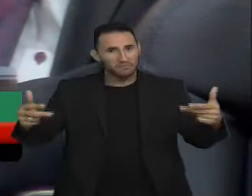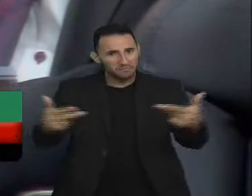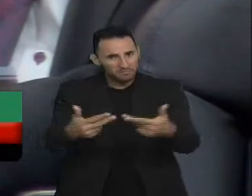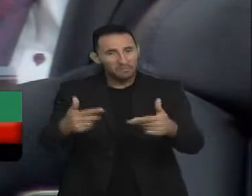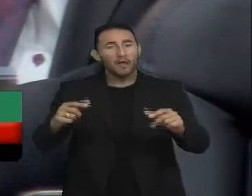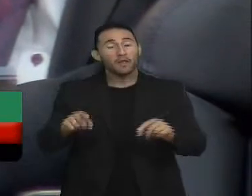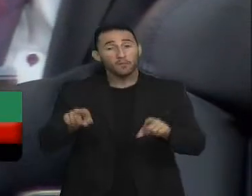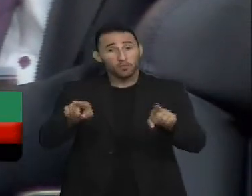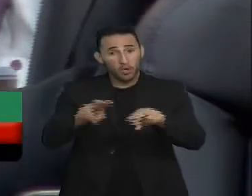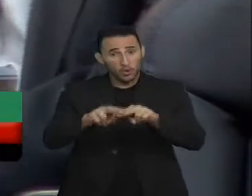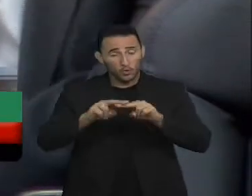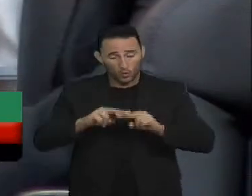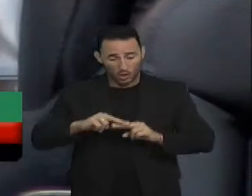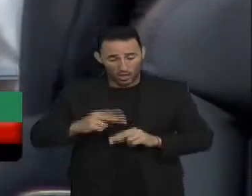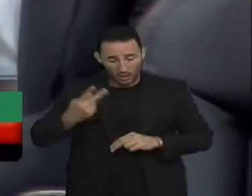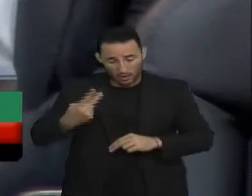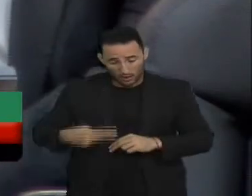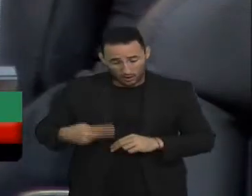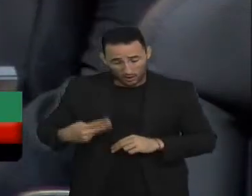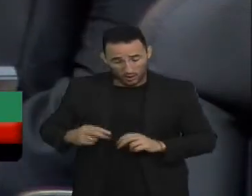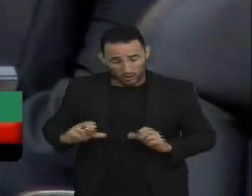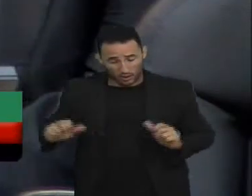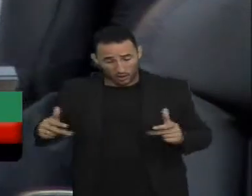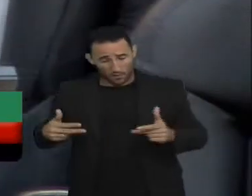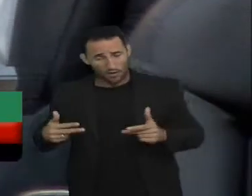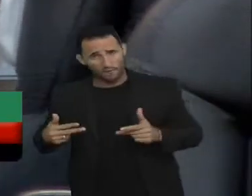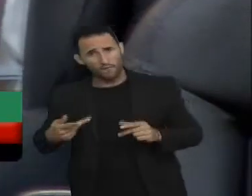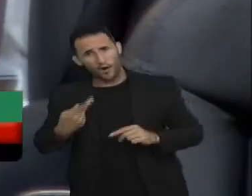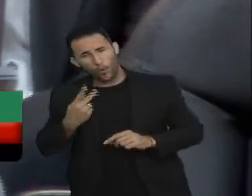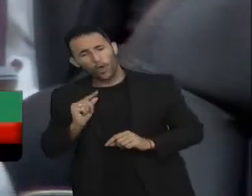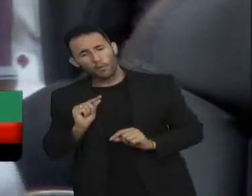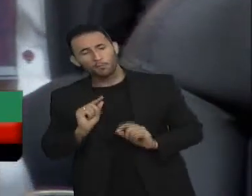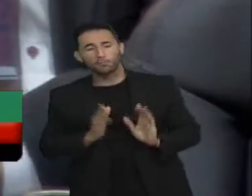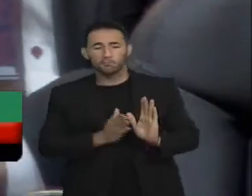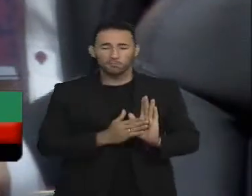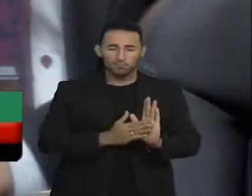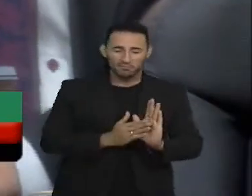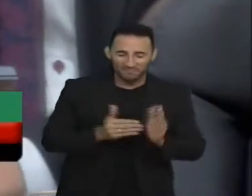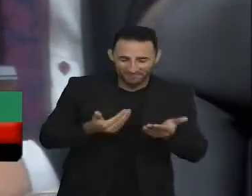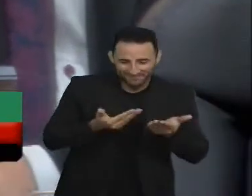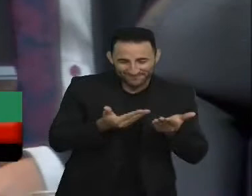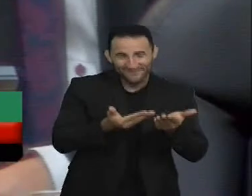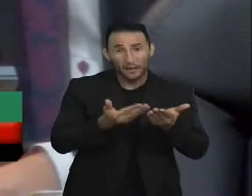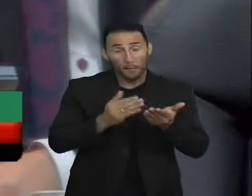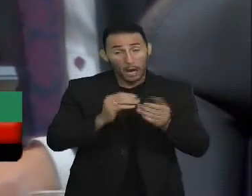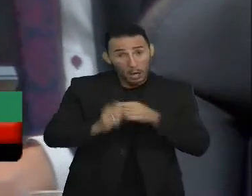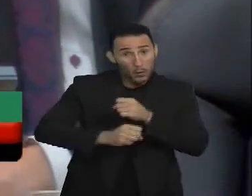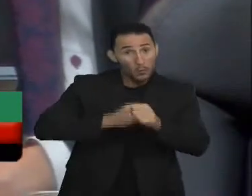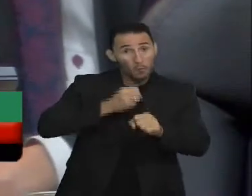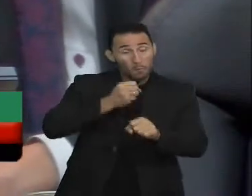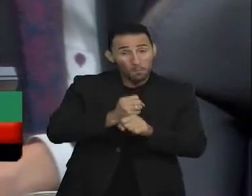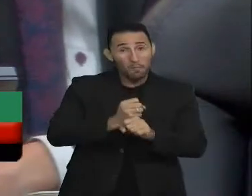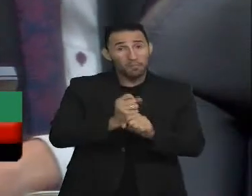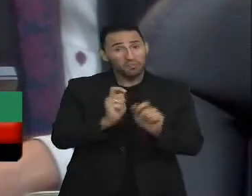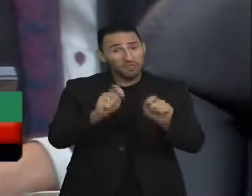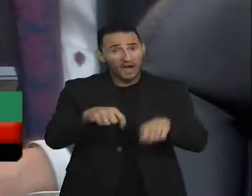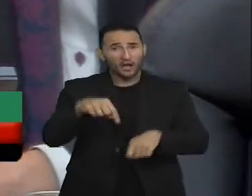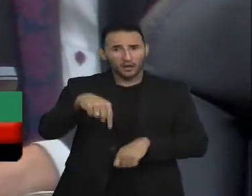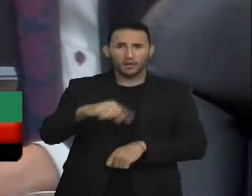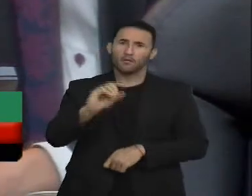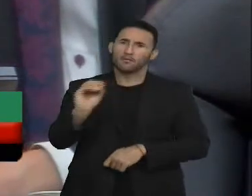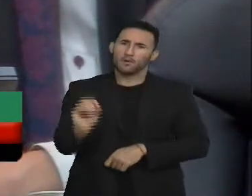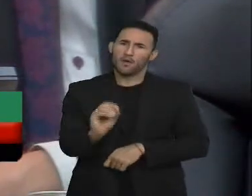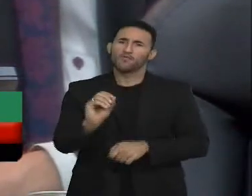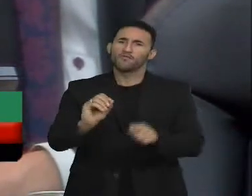dessa casa também, queremos dar os parabéns e solicitar, né, vereador Pelé, que no próximo ano seja aqui em Osasco